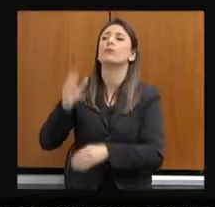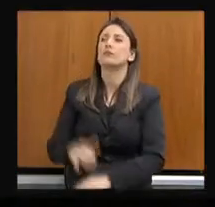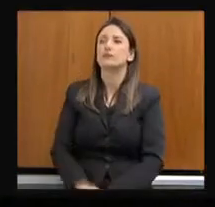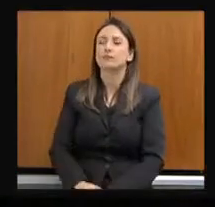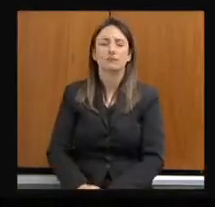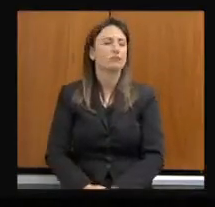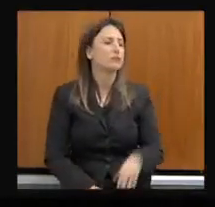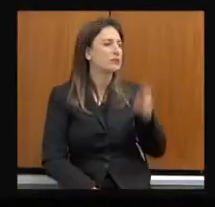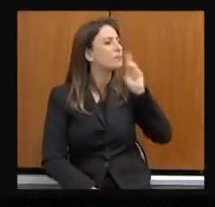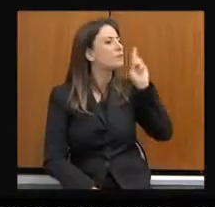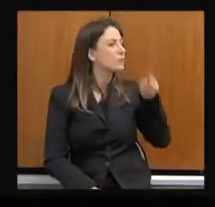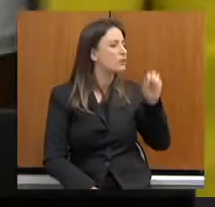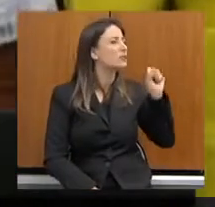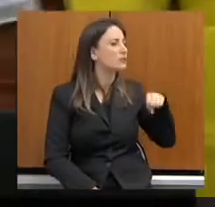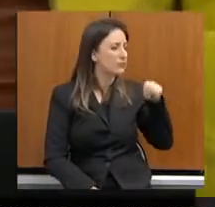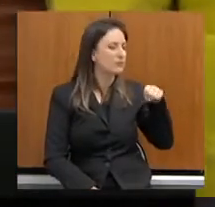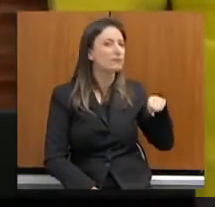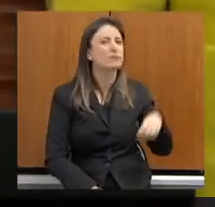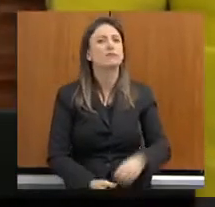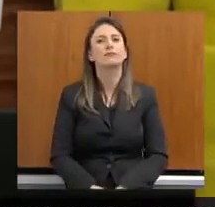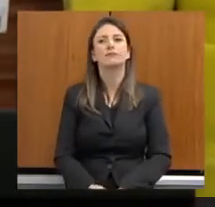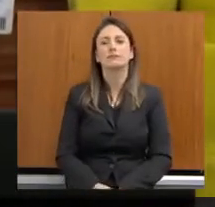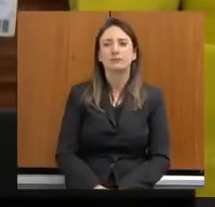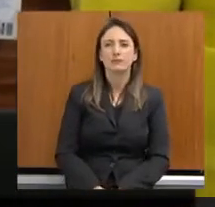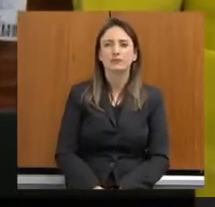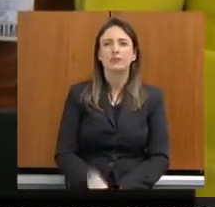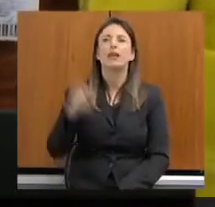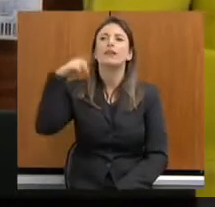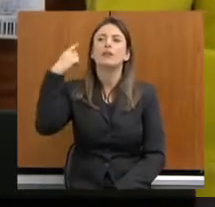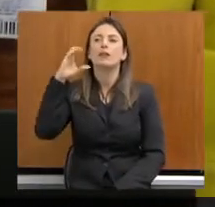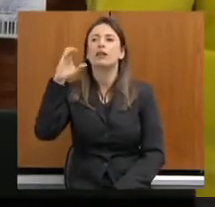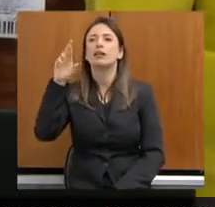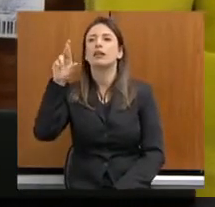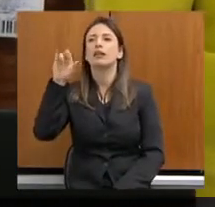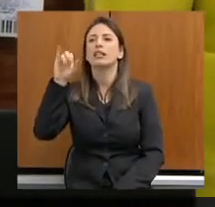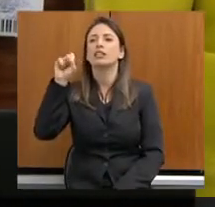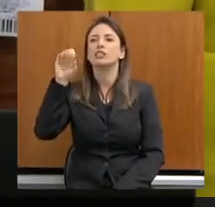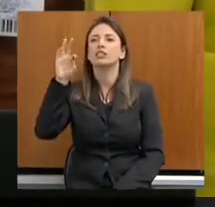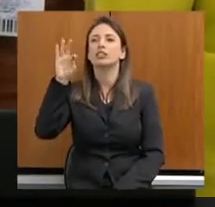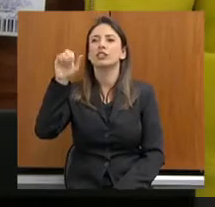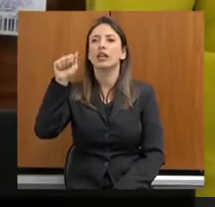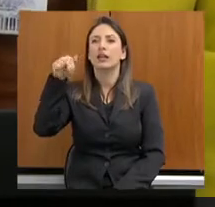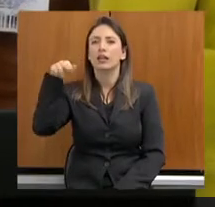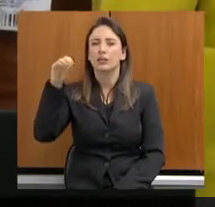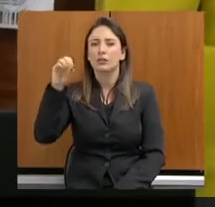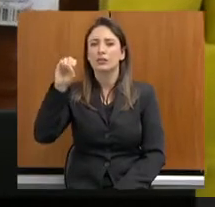presidente e como vota o deputado Cristiano Silveira